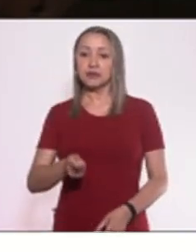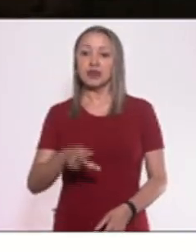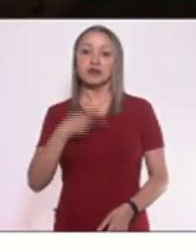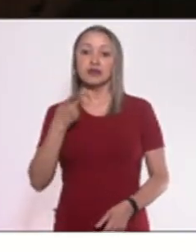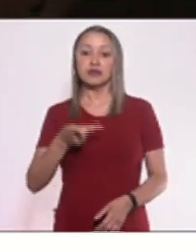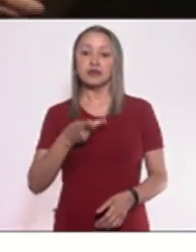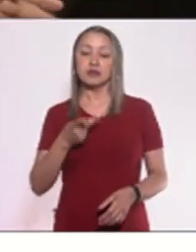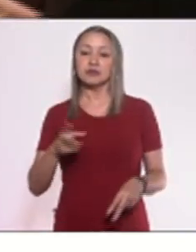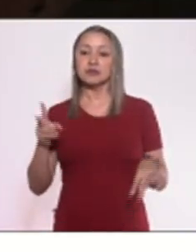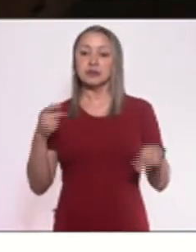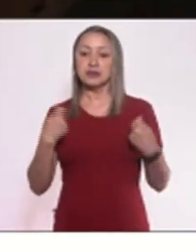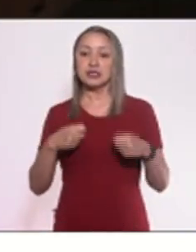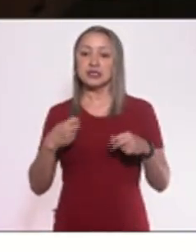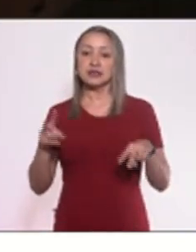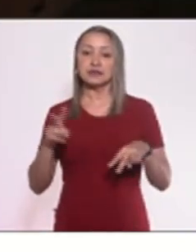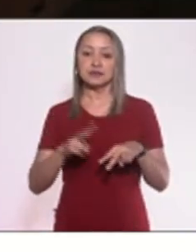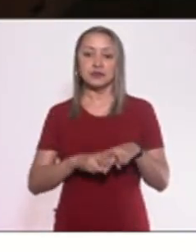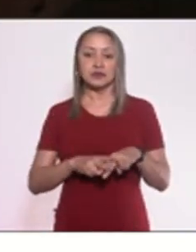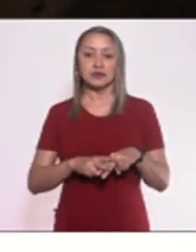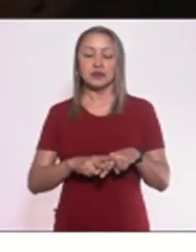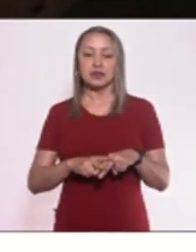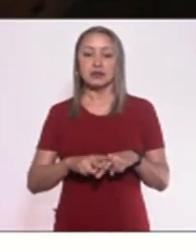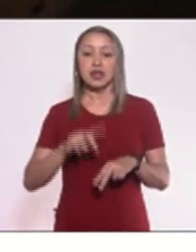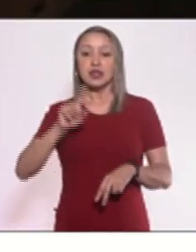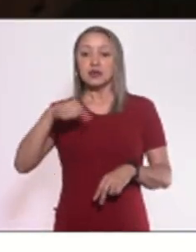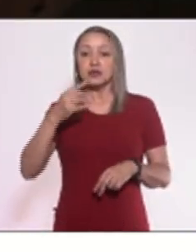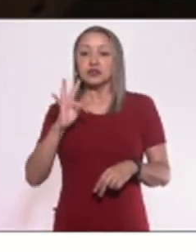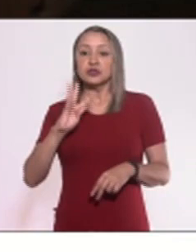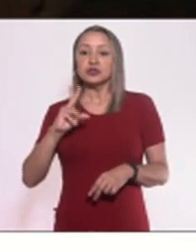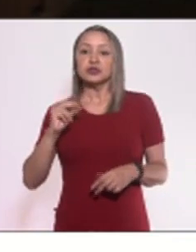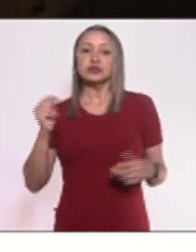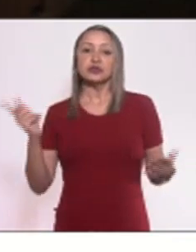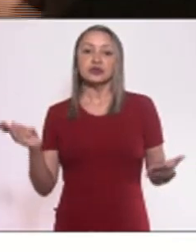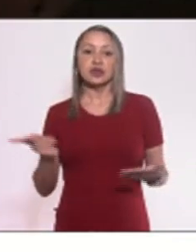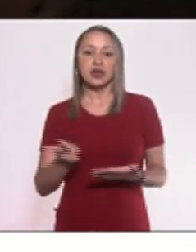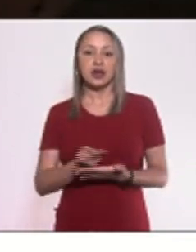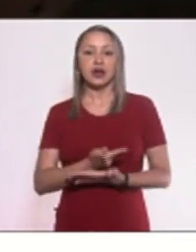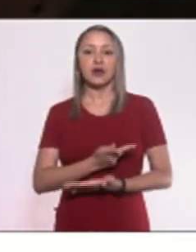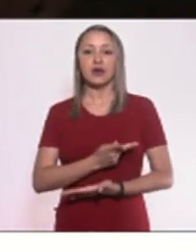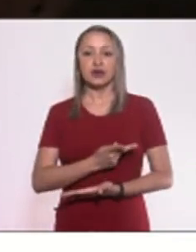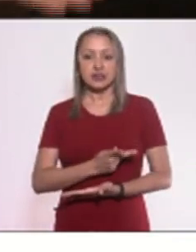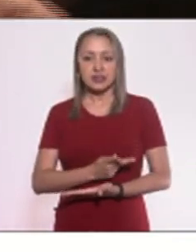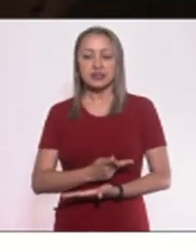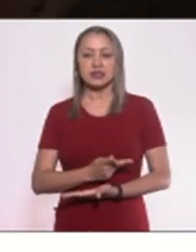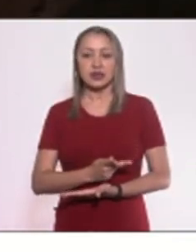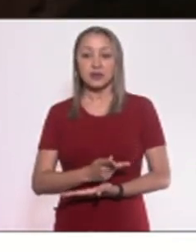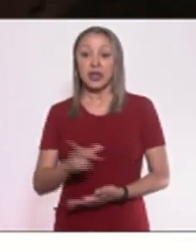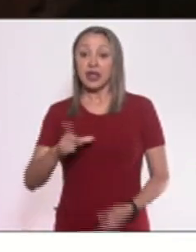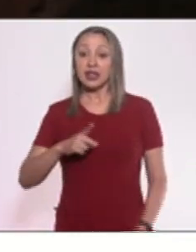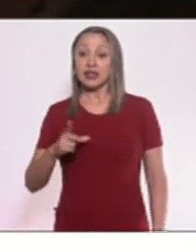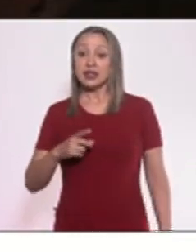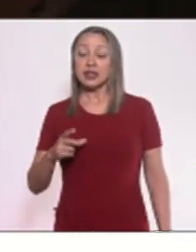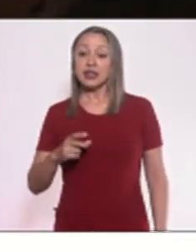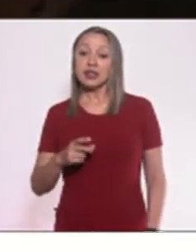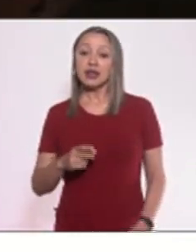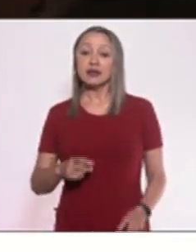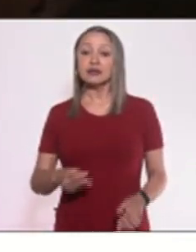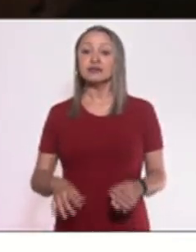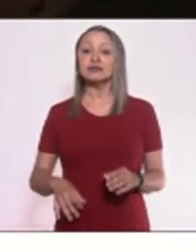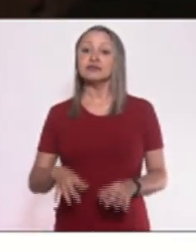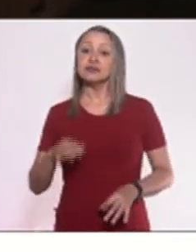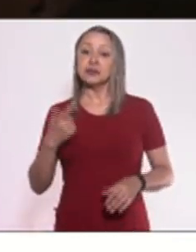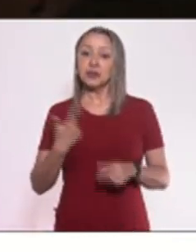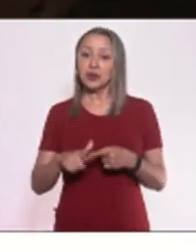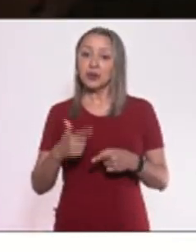depois de todo o processo legal, recorre, tem um novo processo